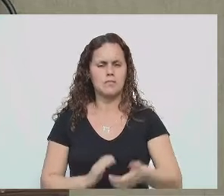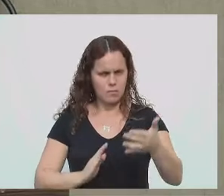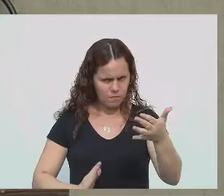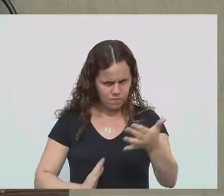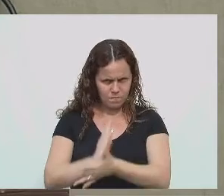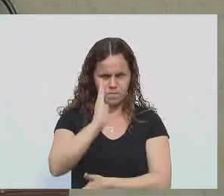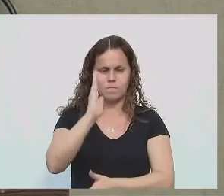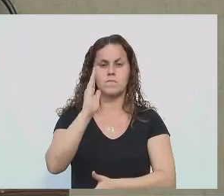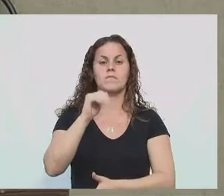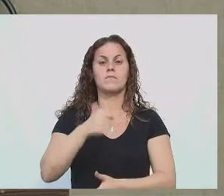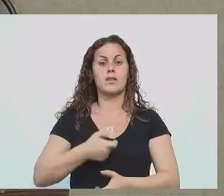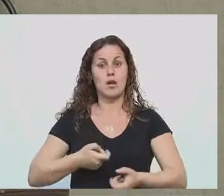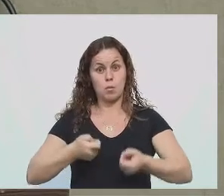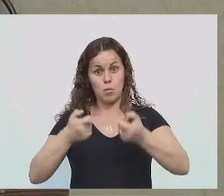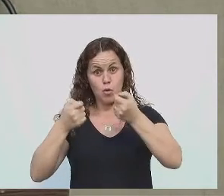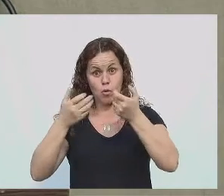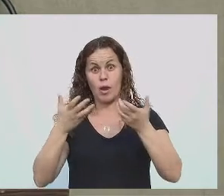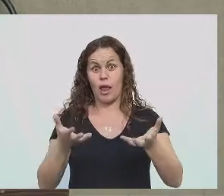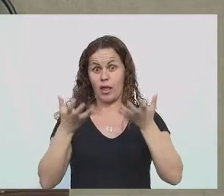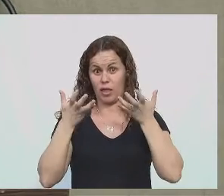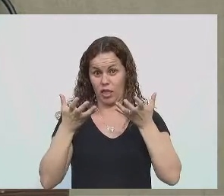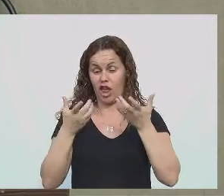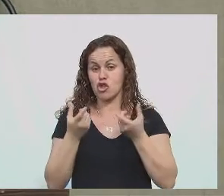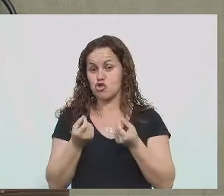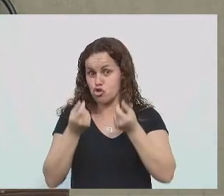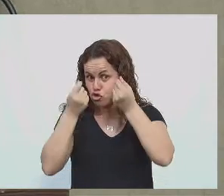com pouco tempo ela está caçando aditivo,